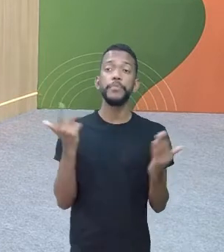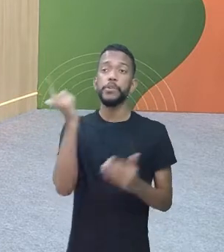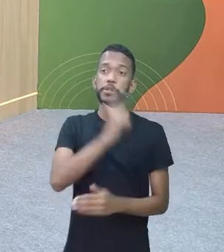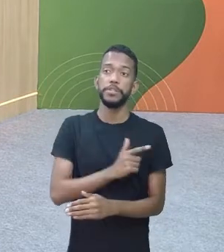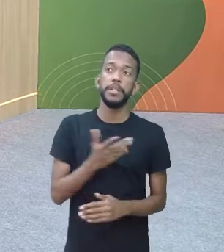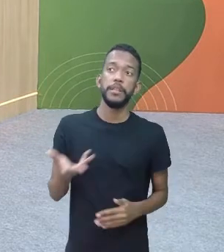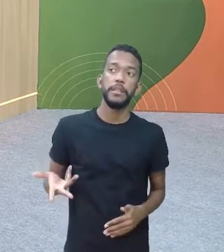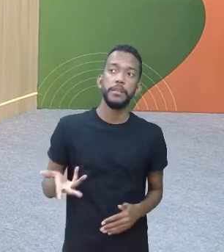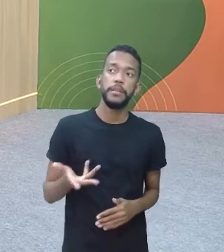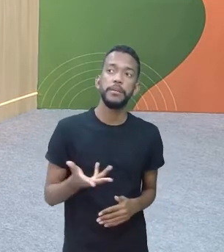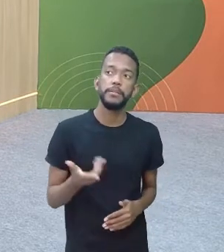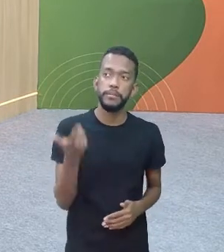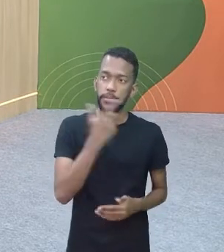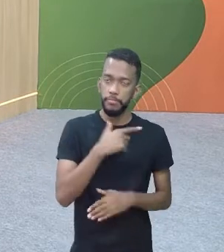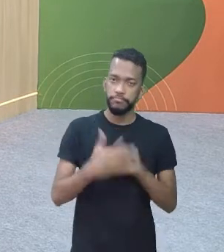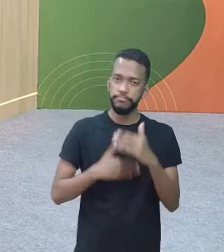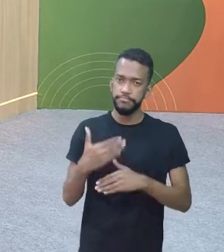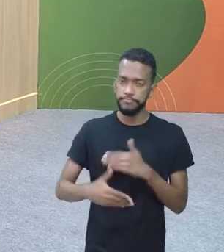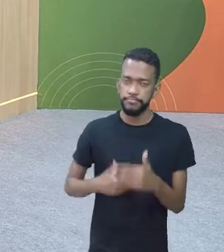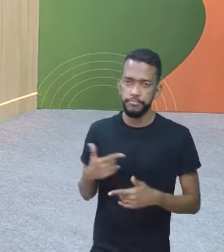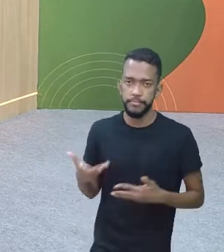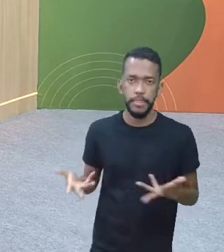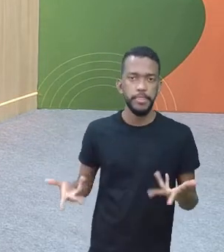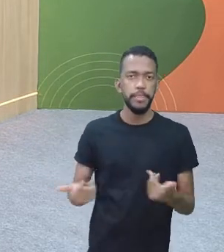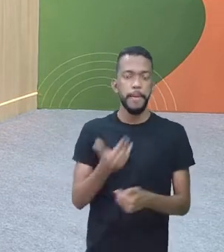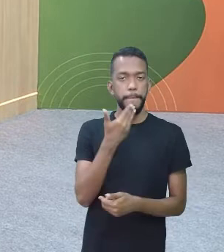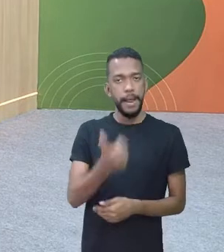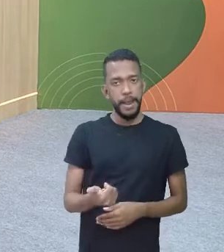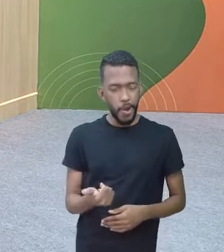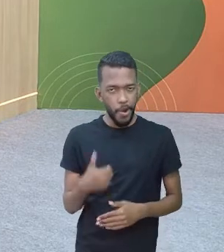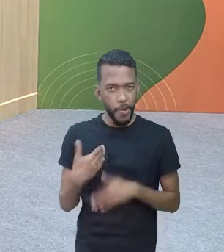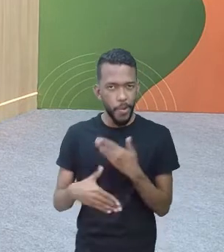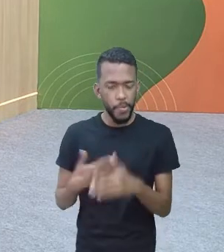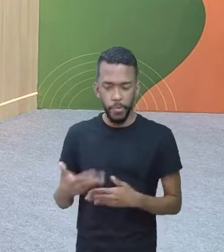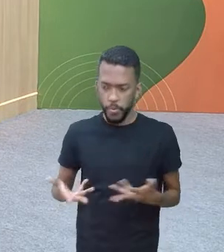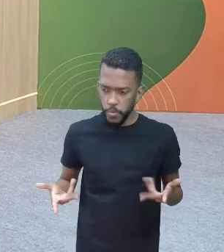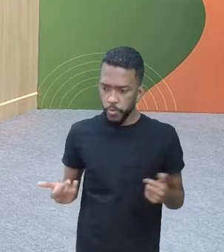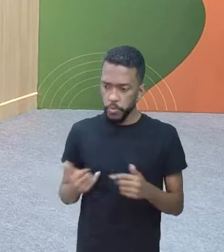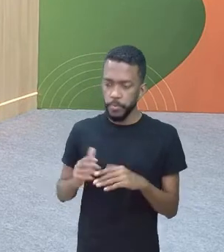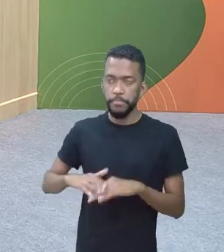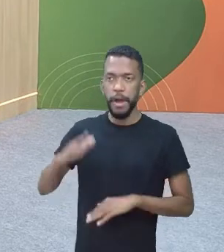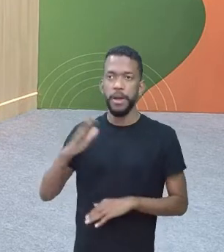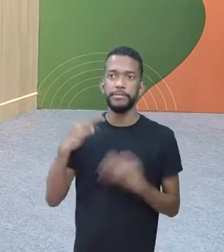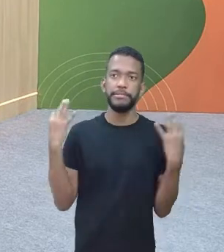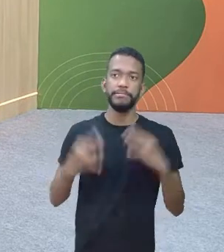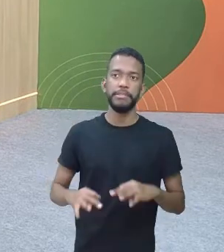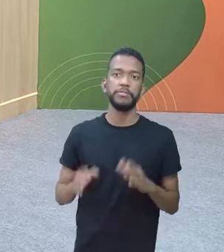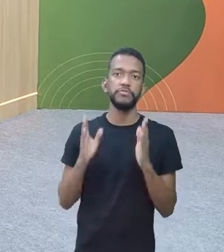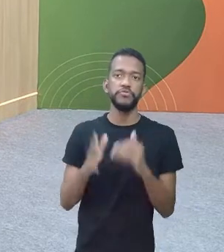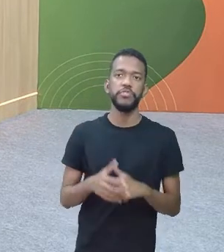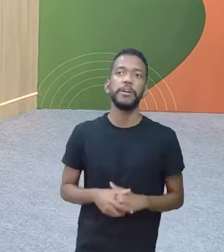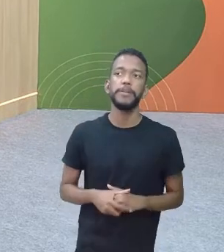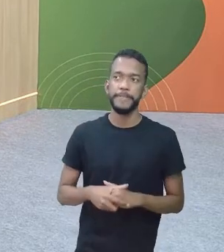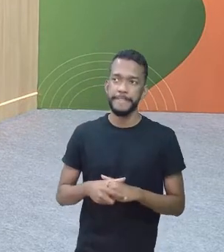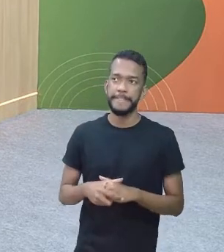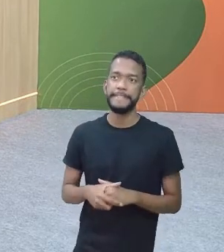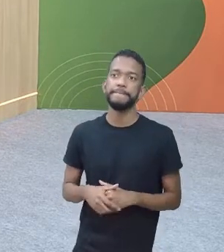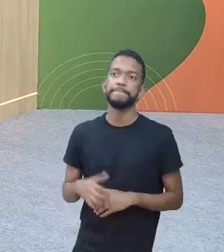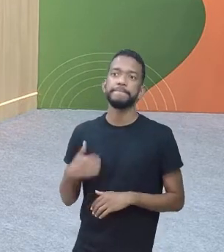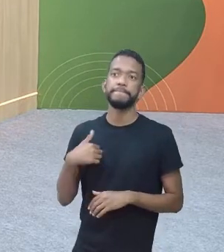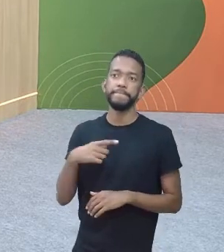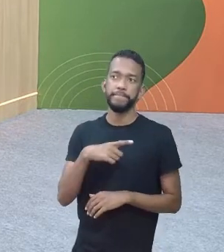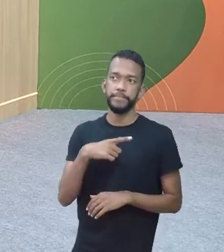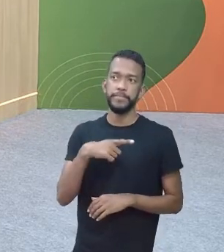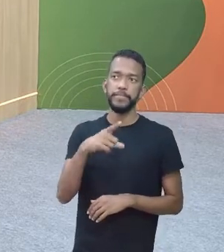representar um desempenho melhor, né? Uma quantidade maior nesse sentido de ter acertado? Eu tenho certeza que